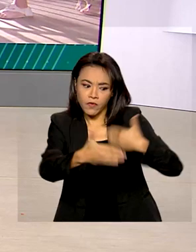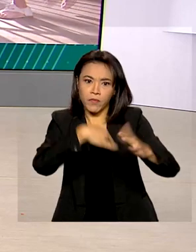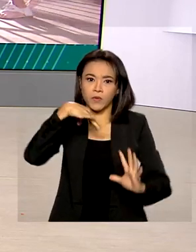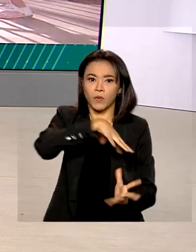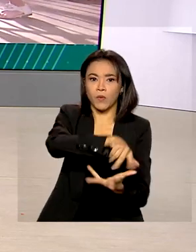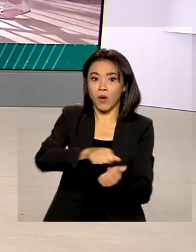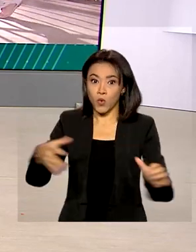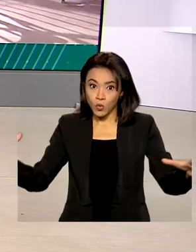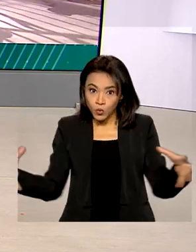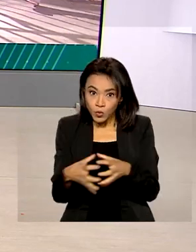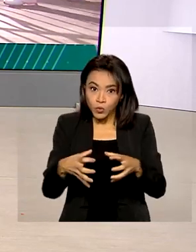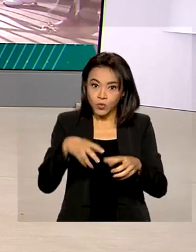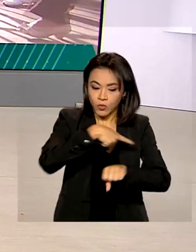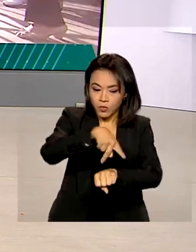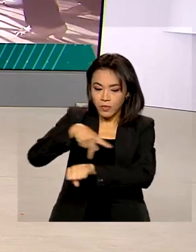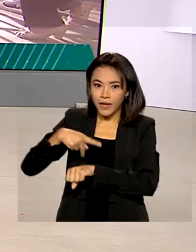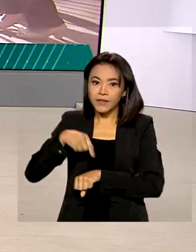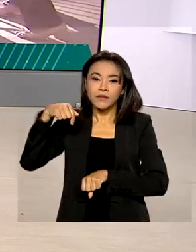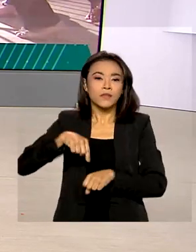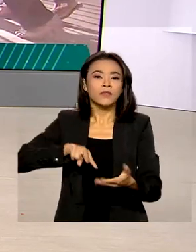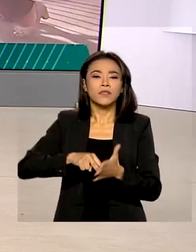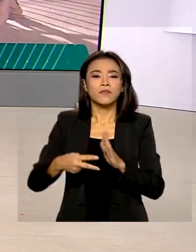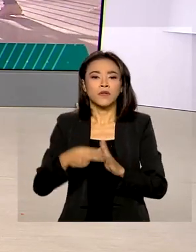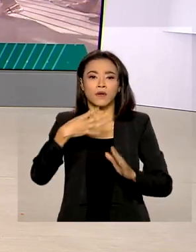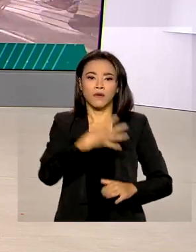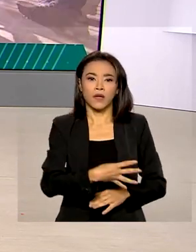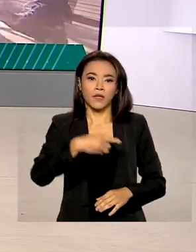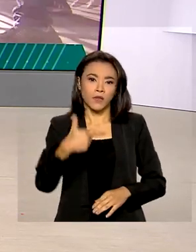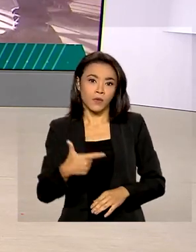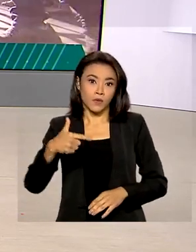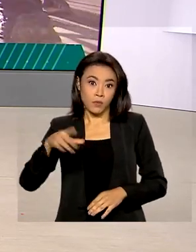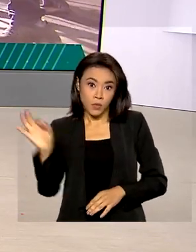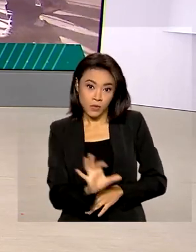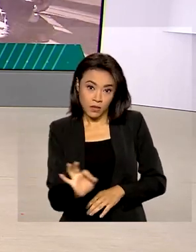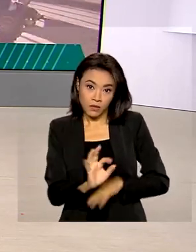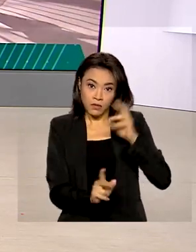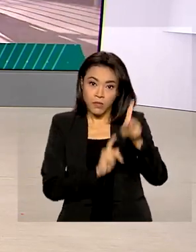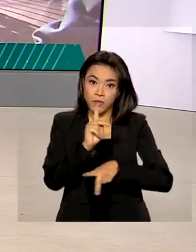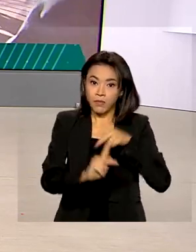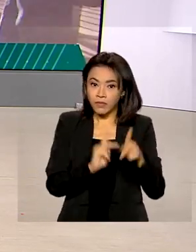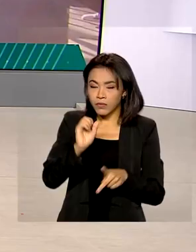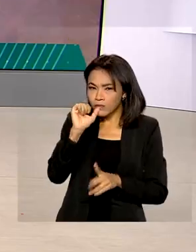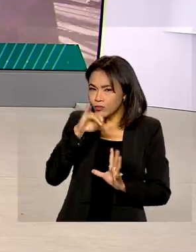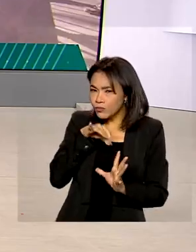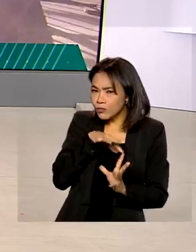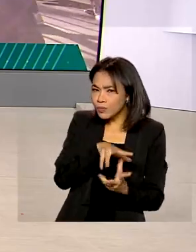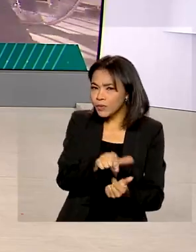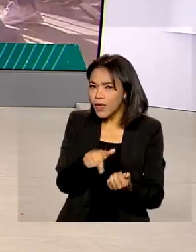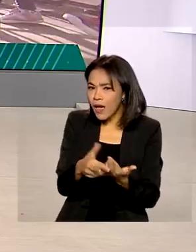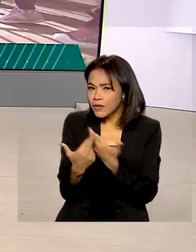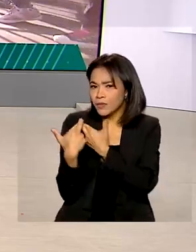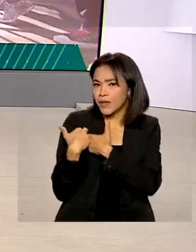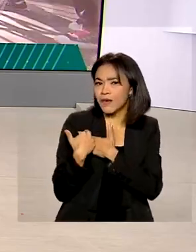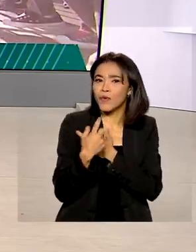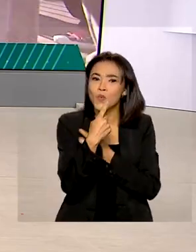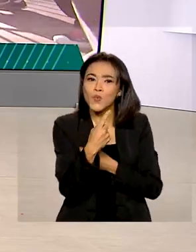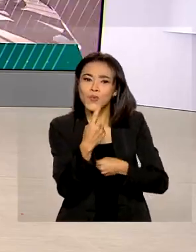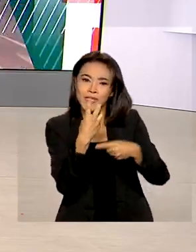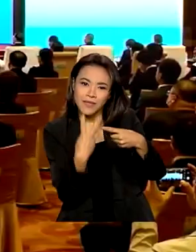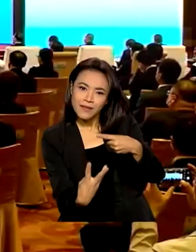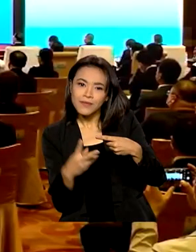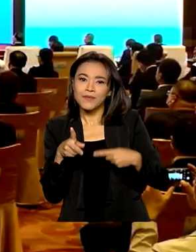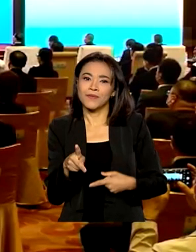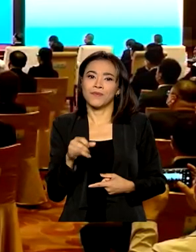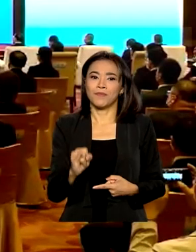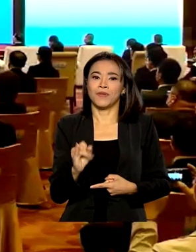países representam cerca de 42% da população mundial e são responsáveis por quase um terço do PIB global.